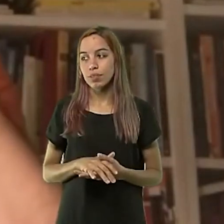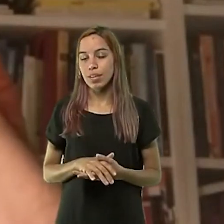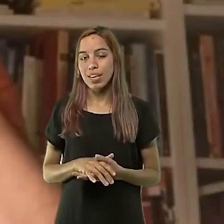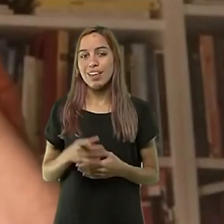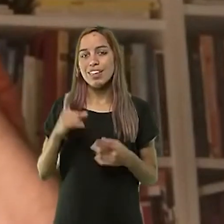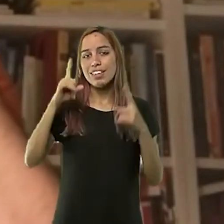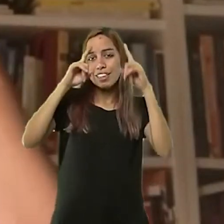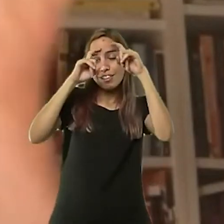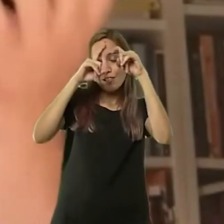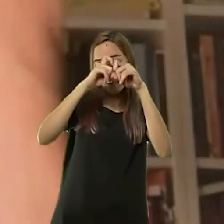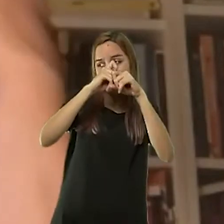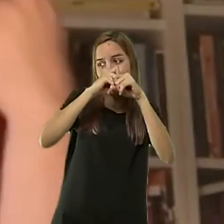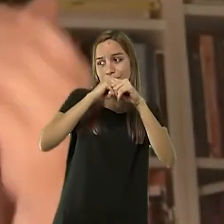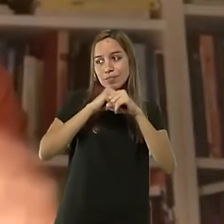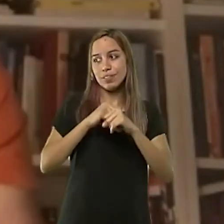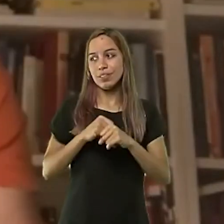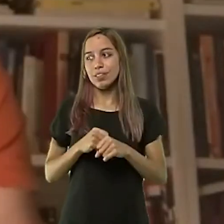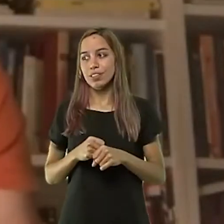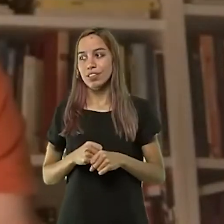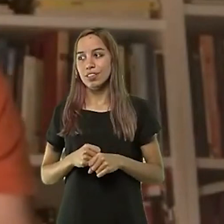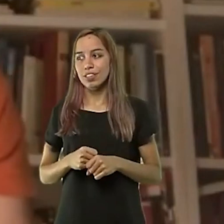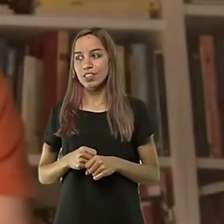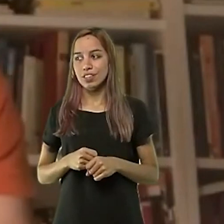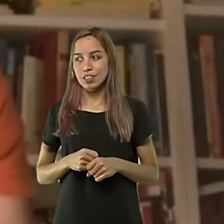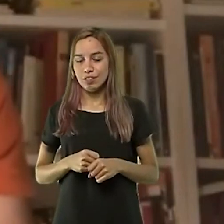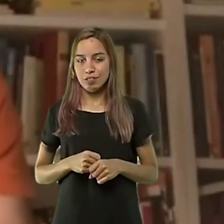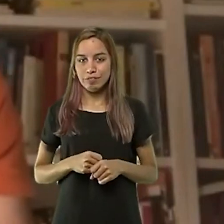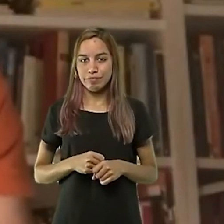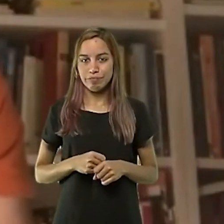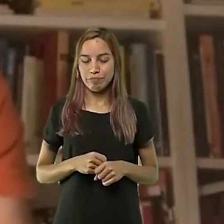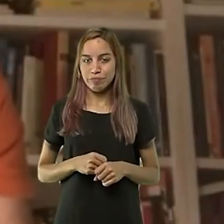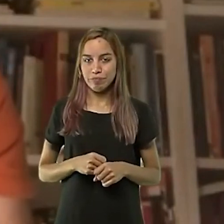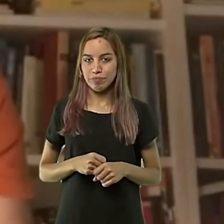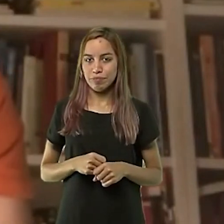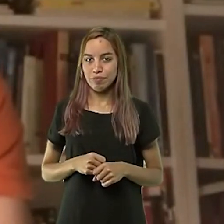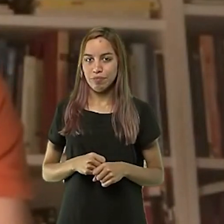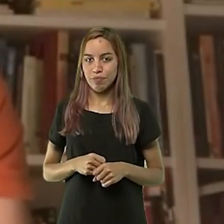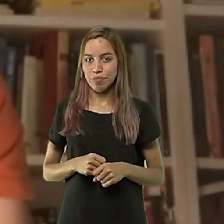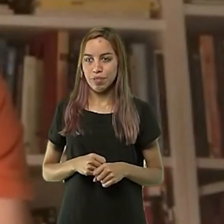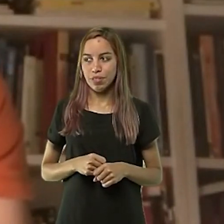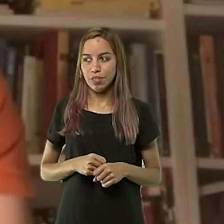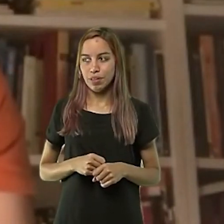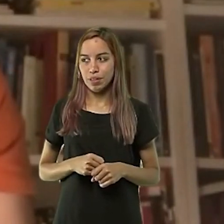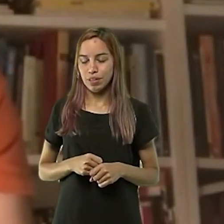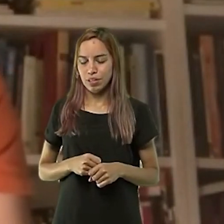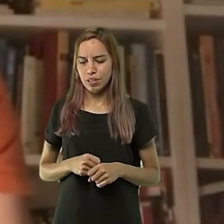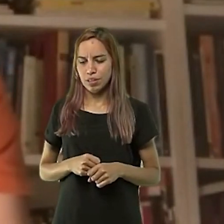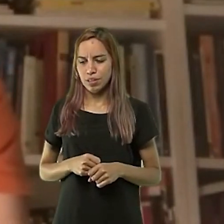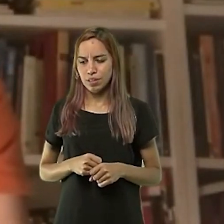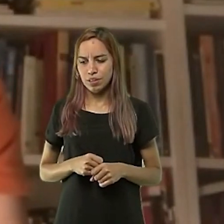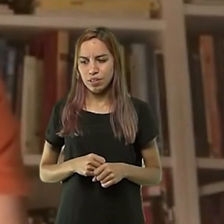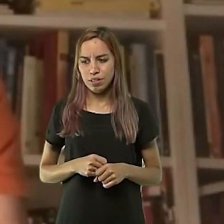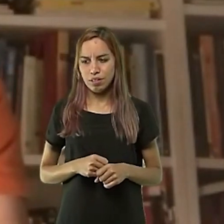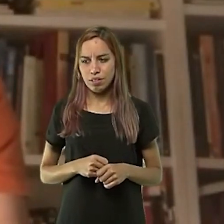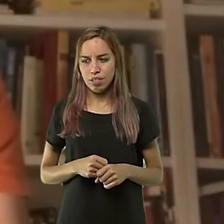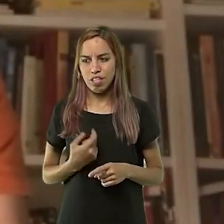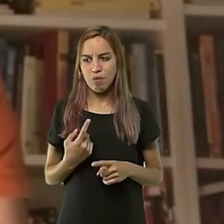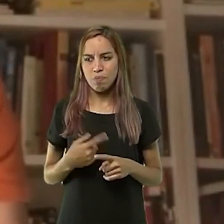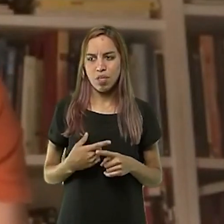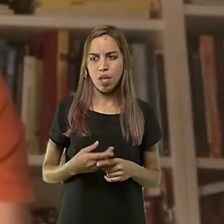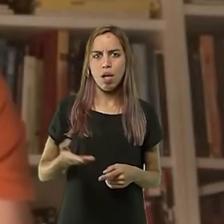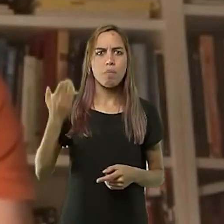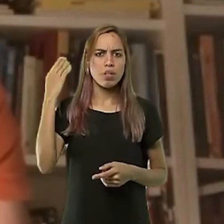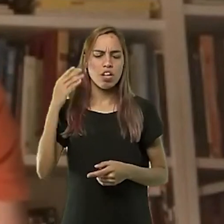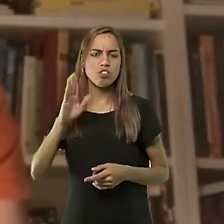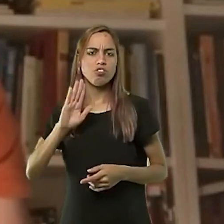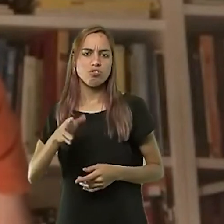difícil, porque também já era quando a pandemia apareceu e fazia muitas vezes perguntas semelhantes, se iríamos